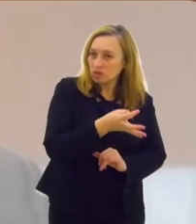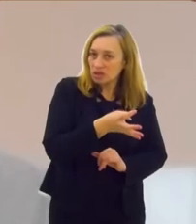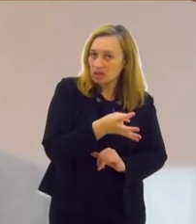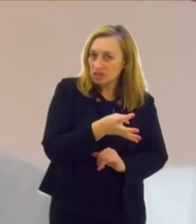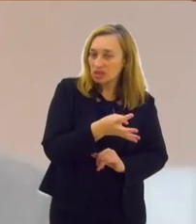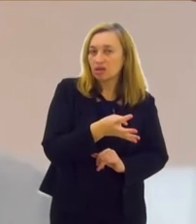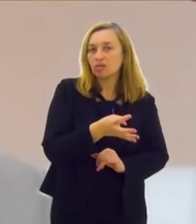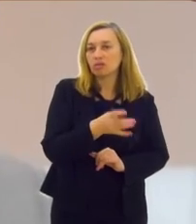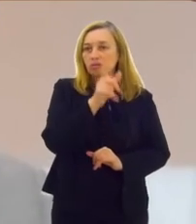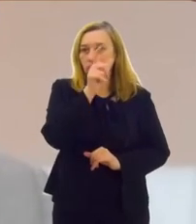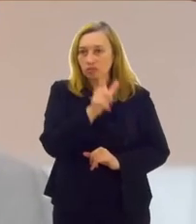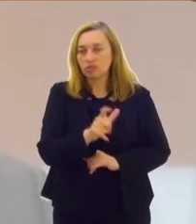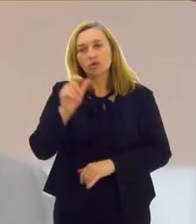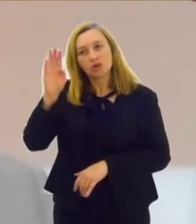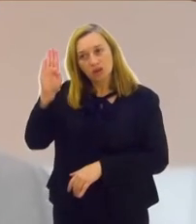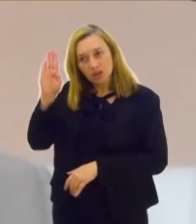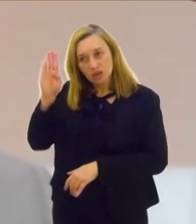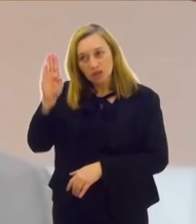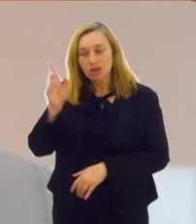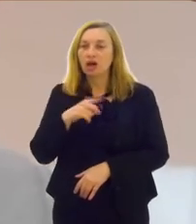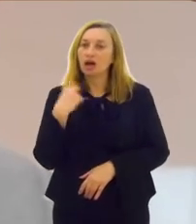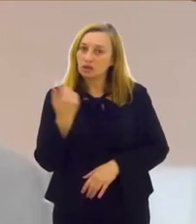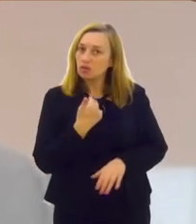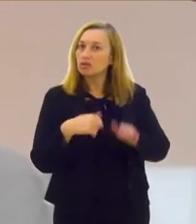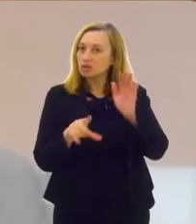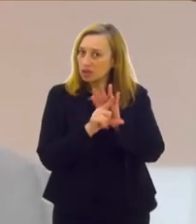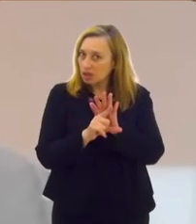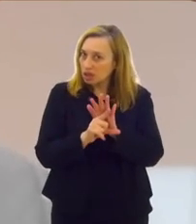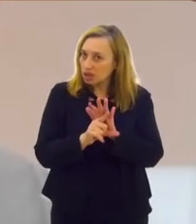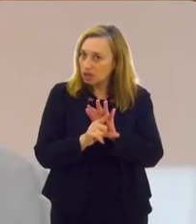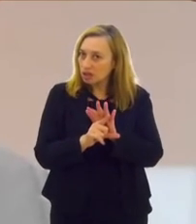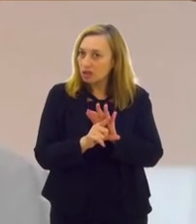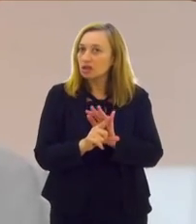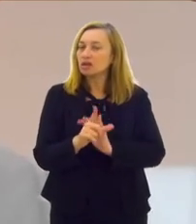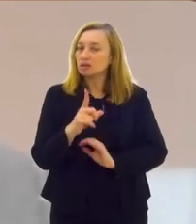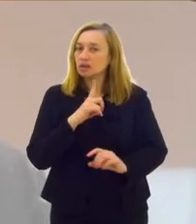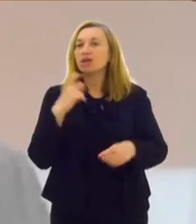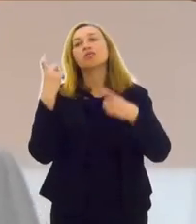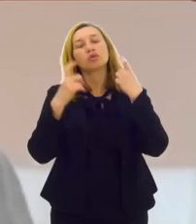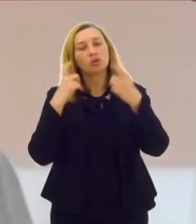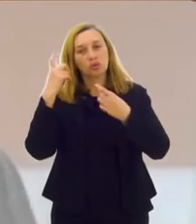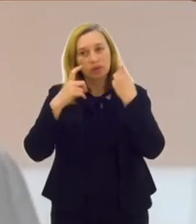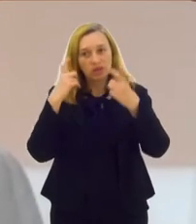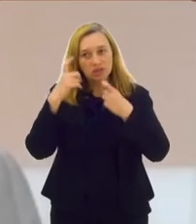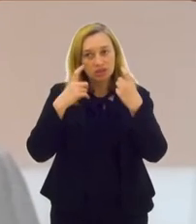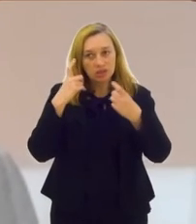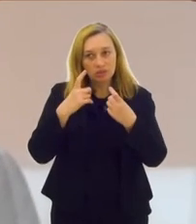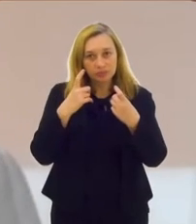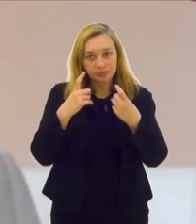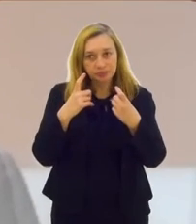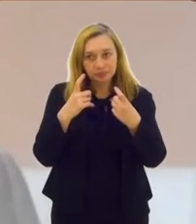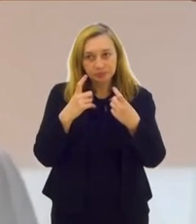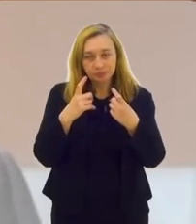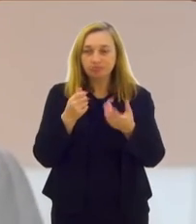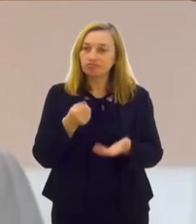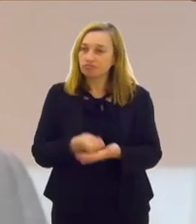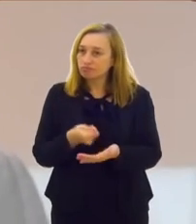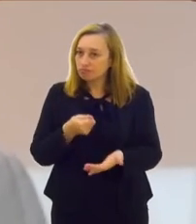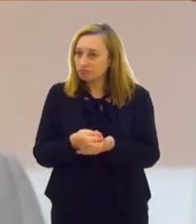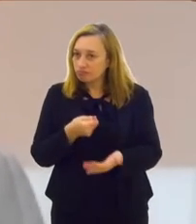ofensiva à moral de candidato. Então, a nossa legislação, ela tem essa preocupação